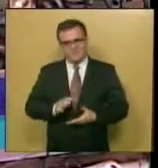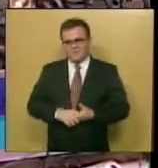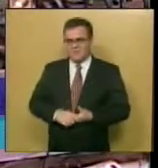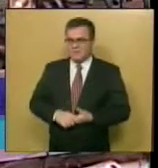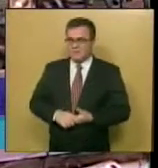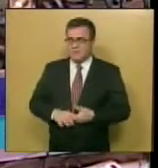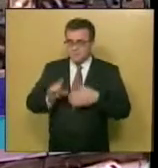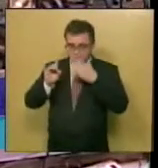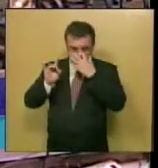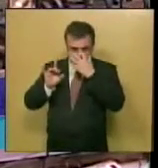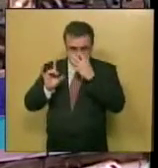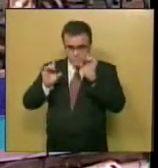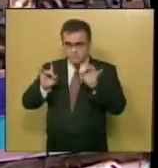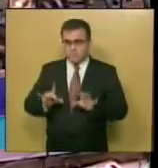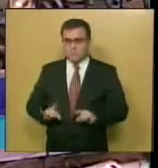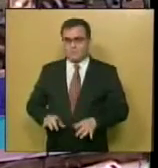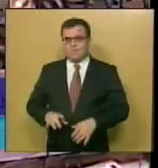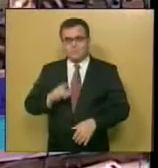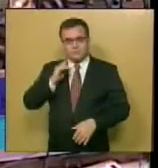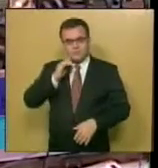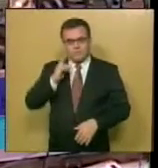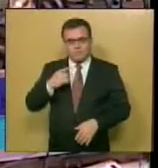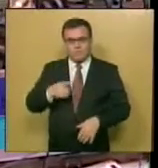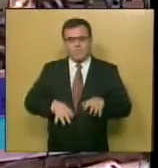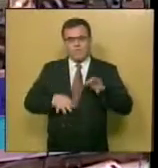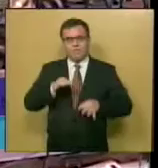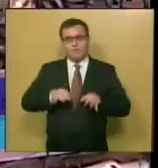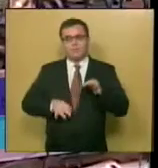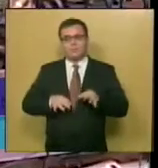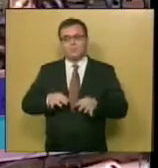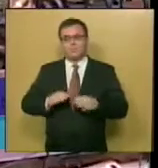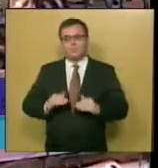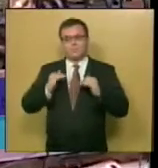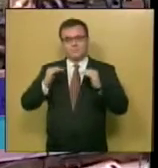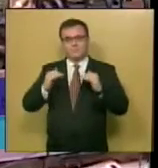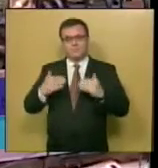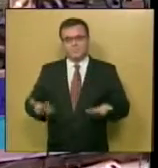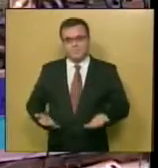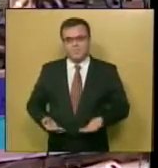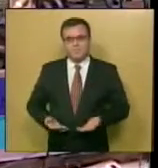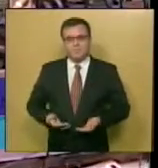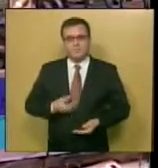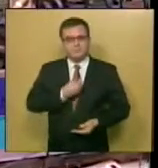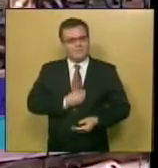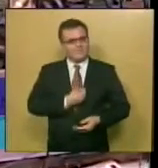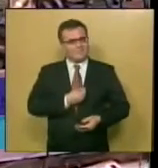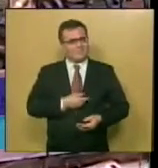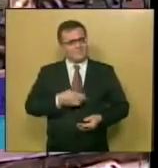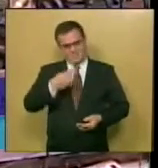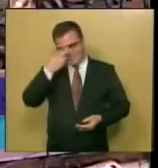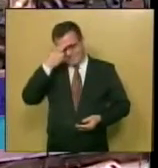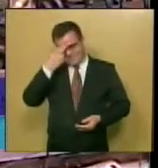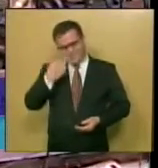O excelentíssimo senhor desembargador Dr. Luiz Mendonça, o denista da Rede Rasgada, né?